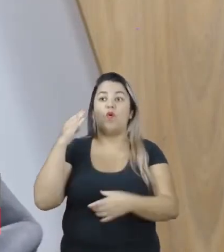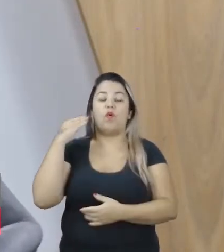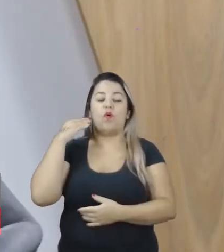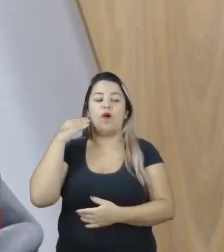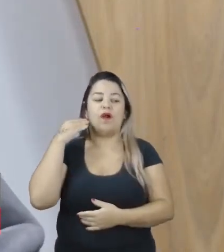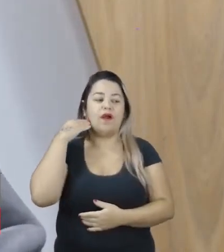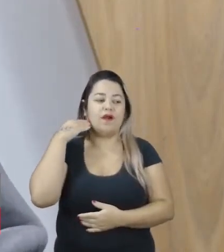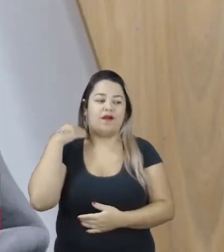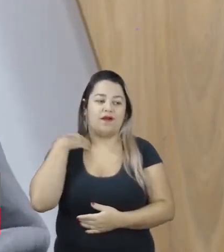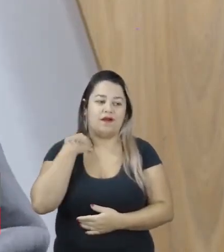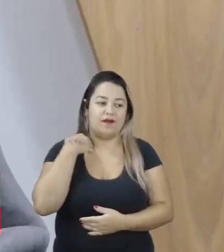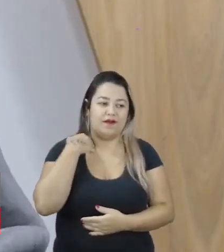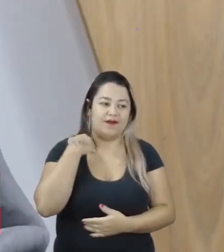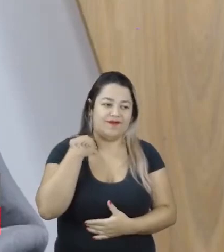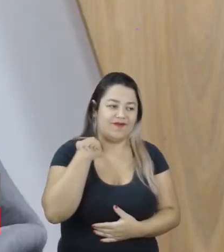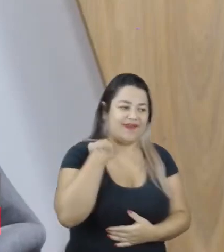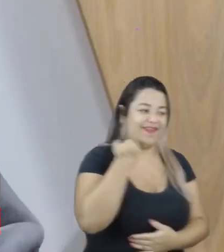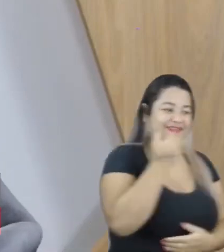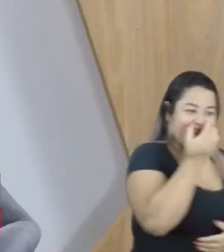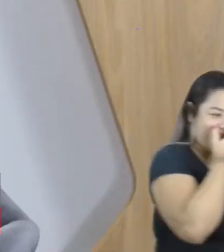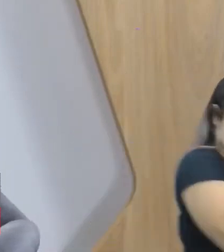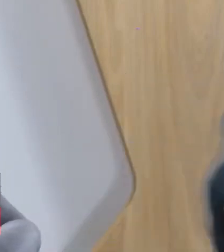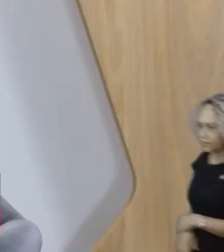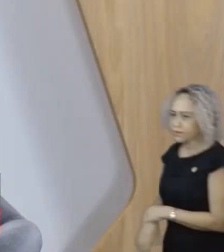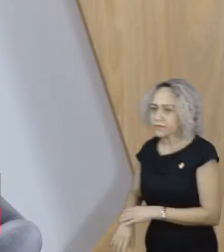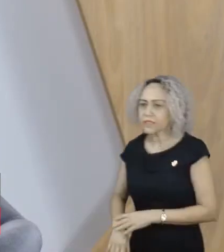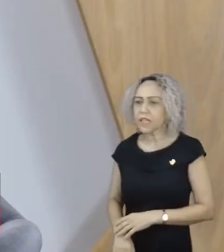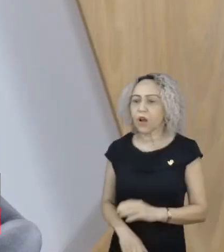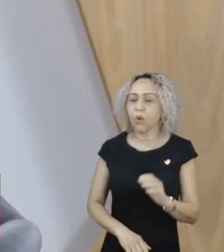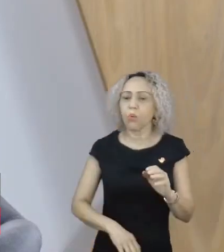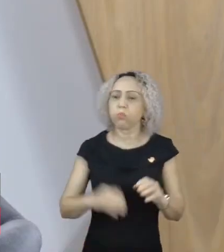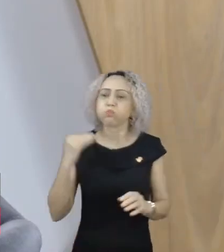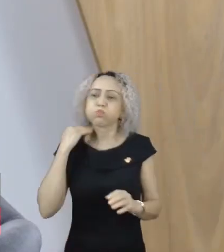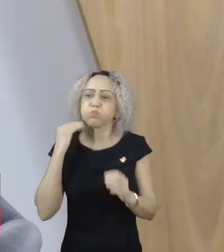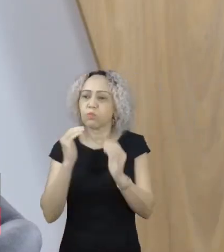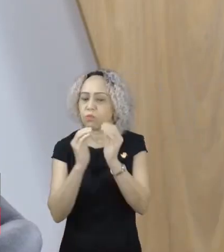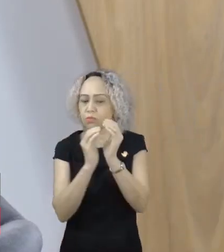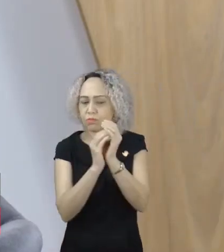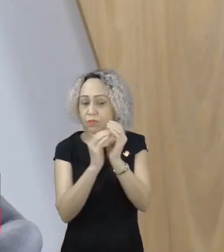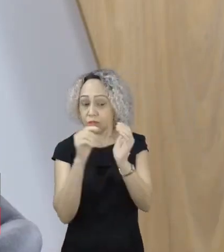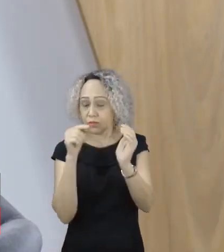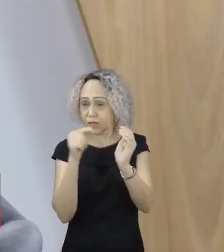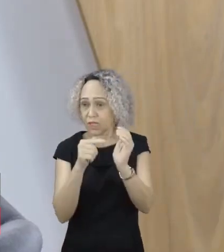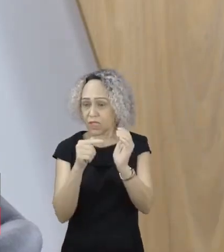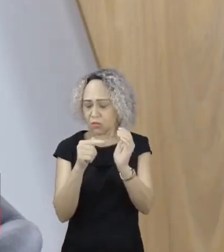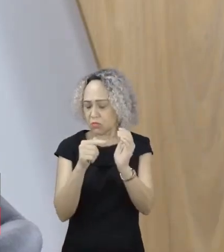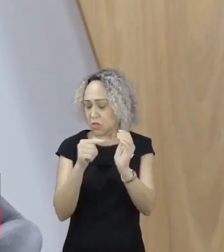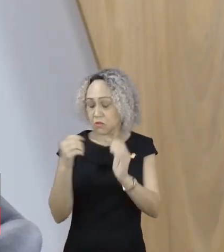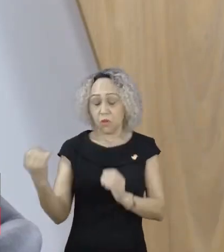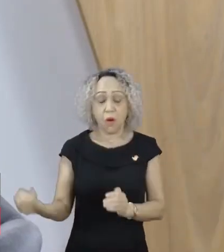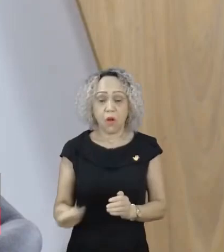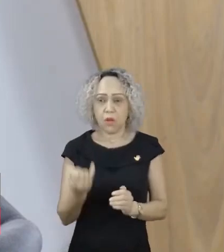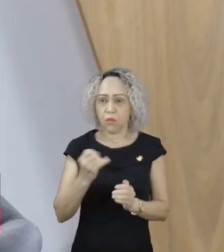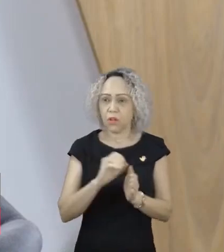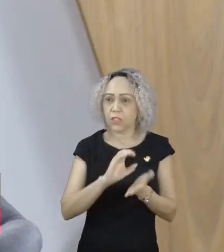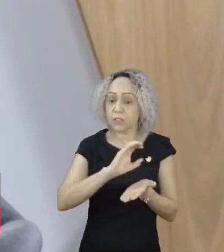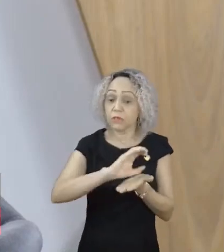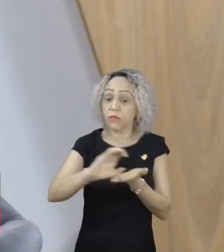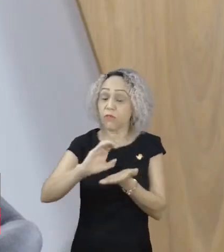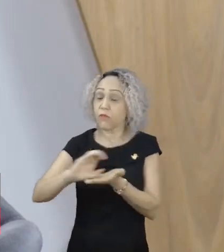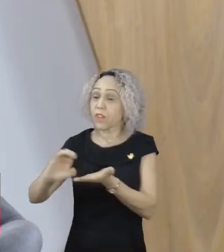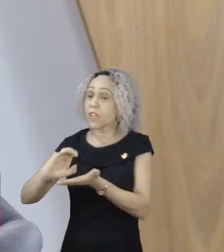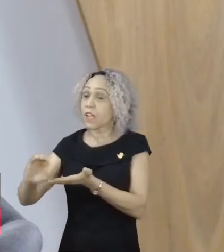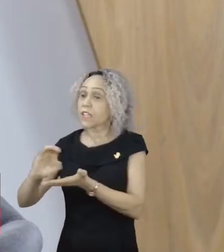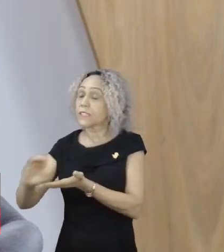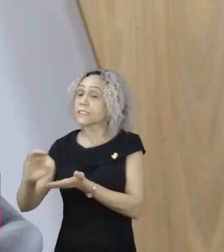papel central no agronegócio, na agricultura como um todo, inclusive na agricultura familiar também, é o banco que financia a agricultura. A